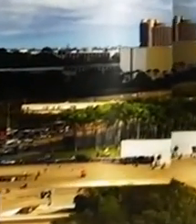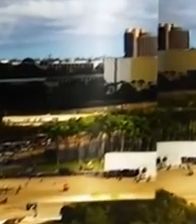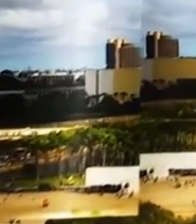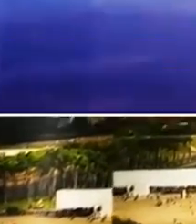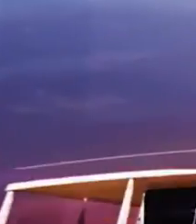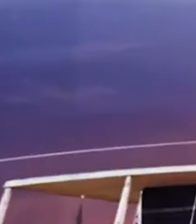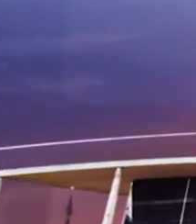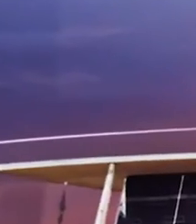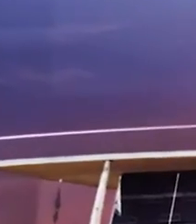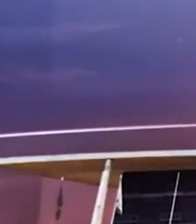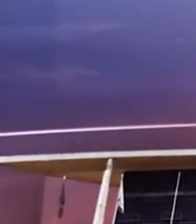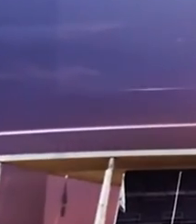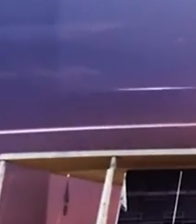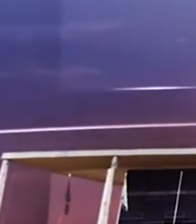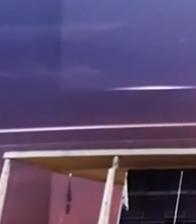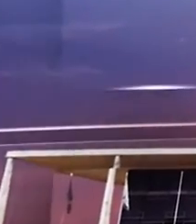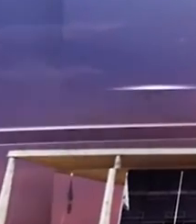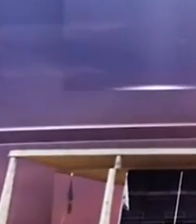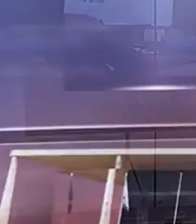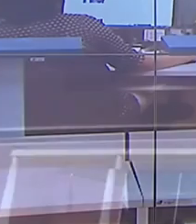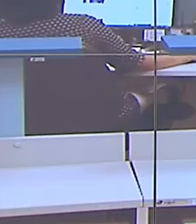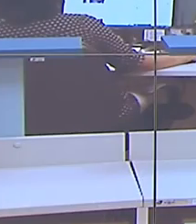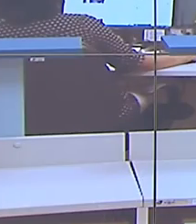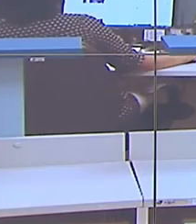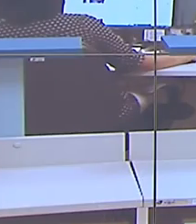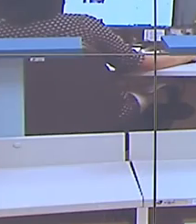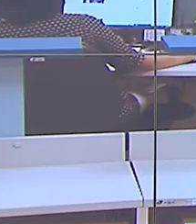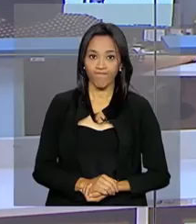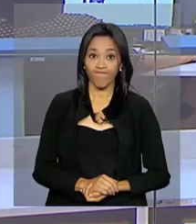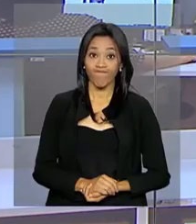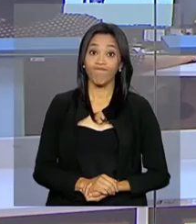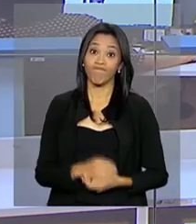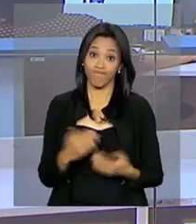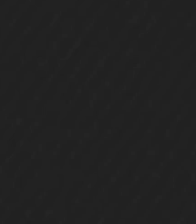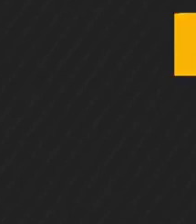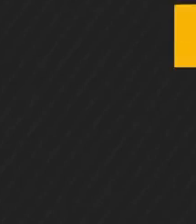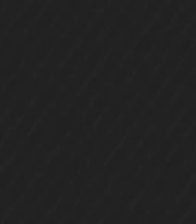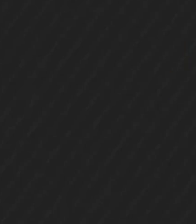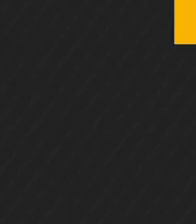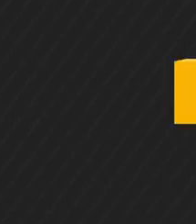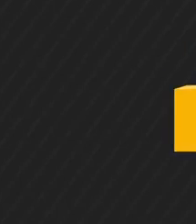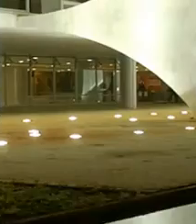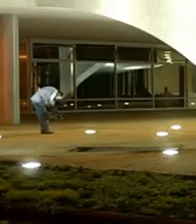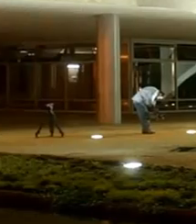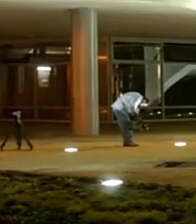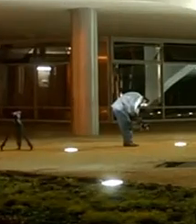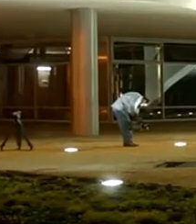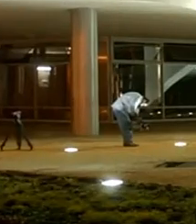Bom, nós ficamos por aqui.